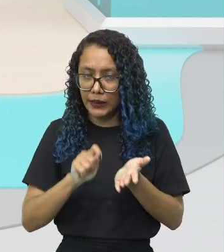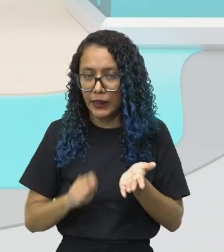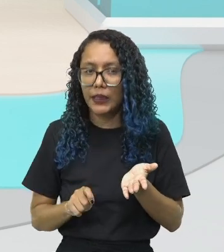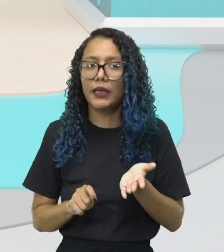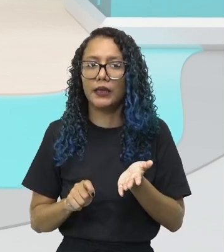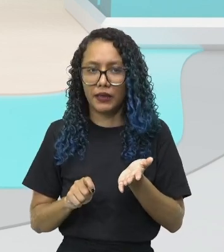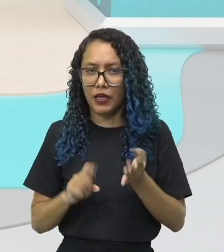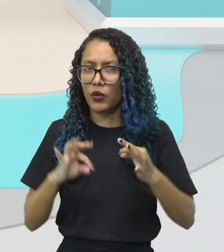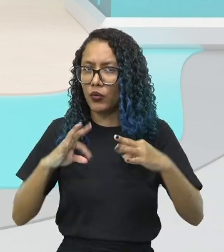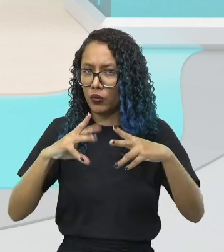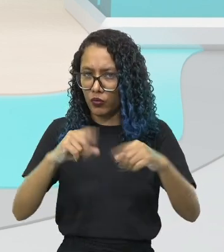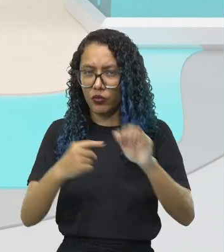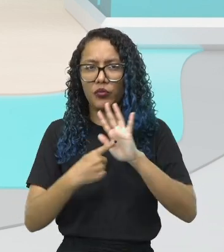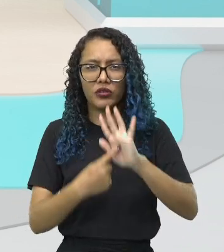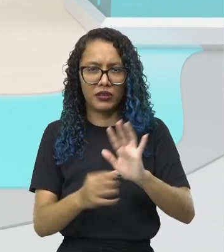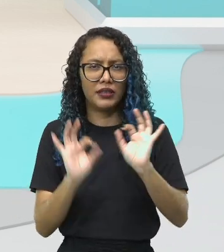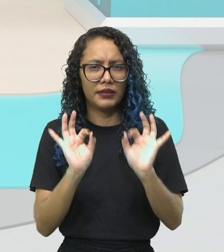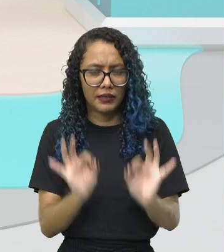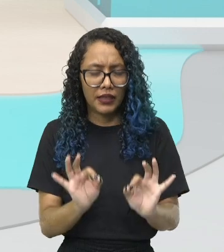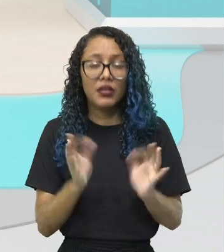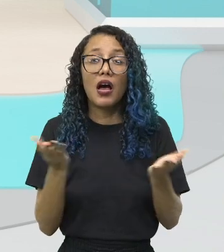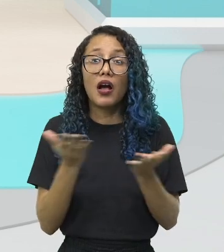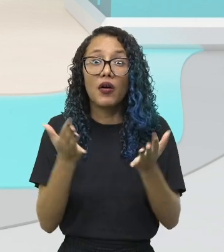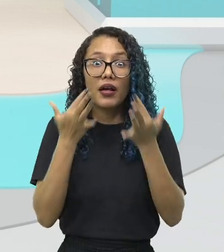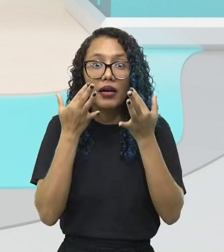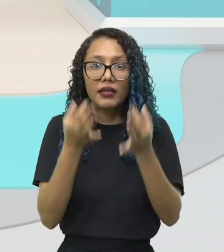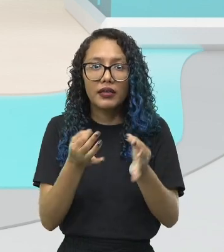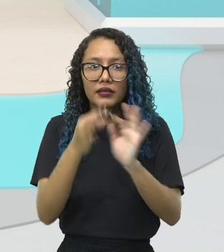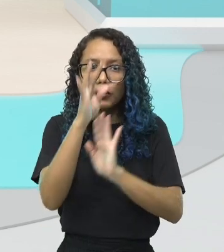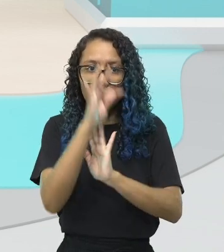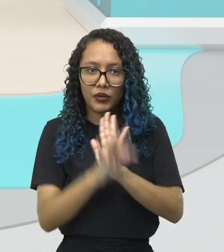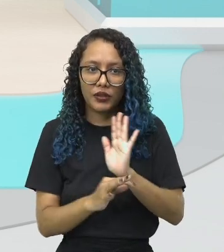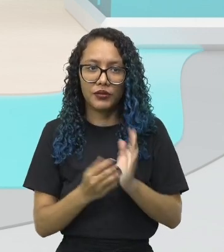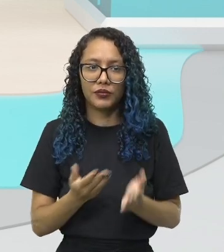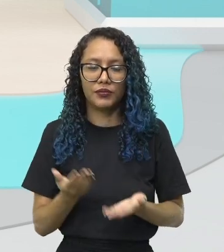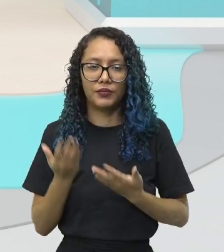eles. Agora eu quero que vocês prestem atenção ao texto a seguir.